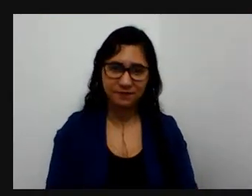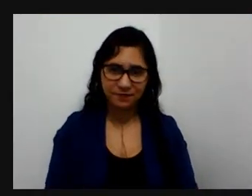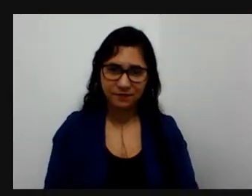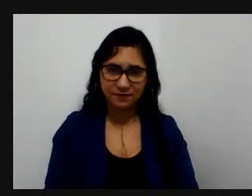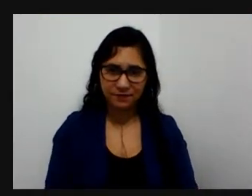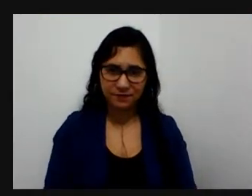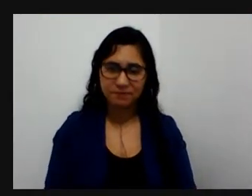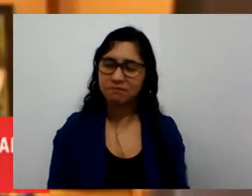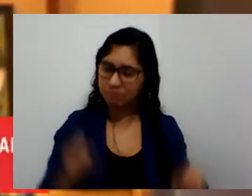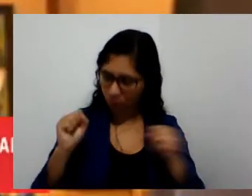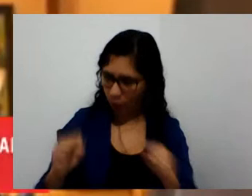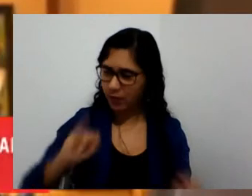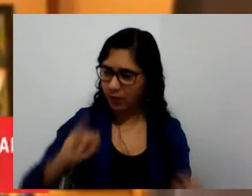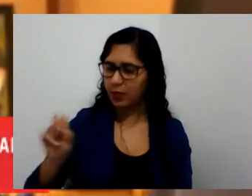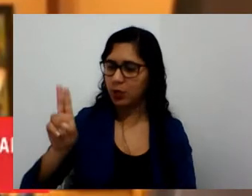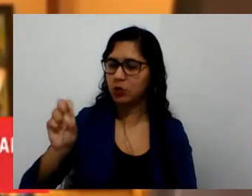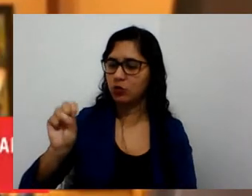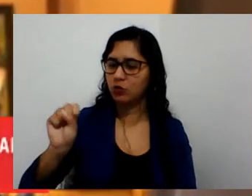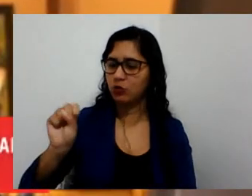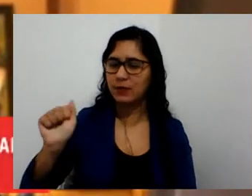falar. Pode falar, Jussara.